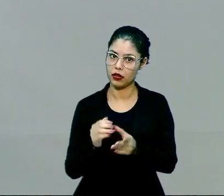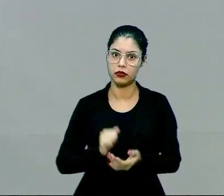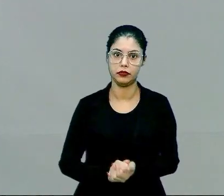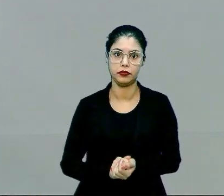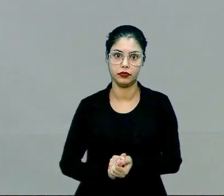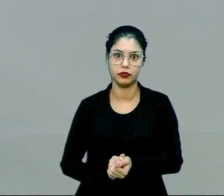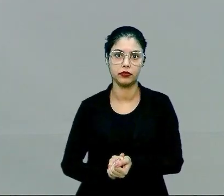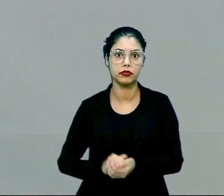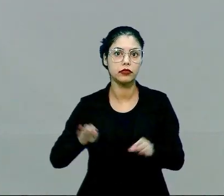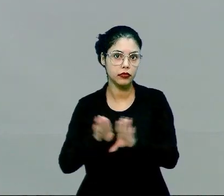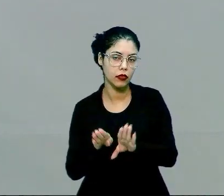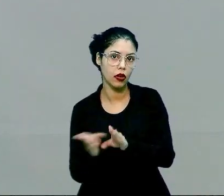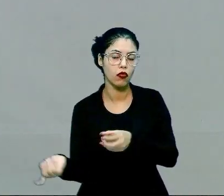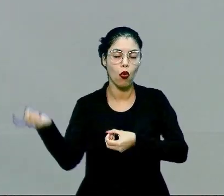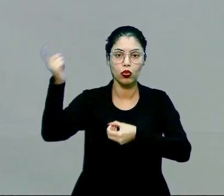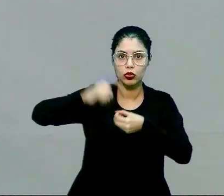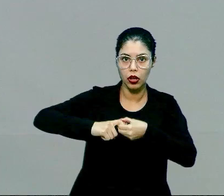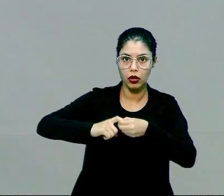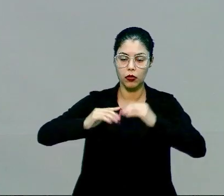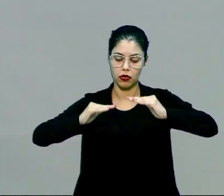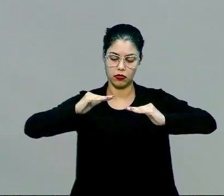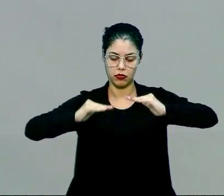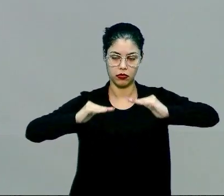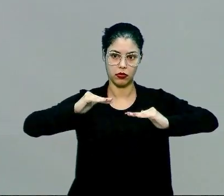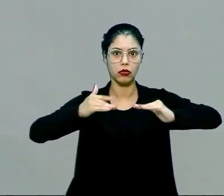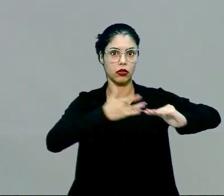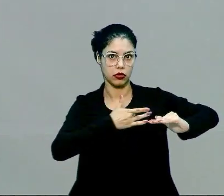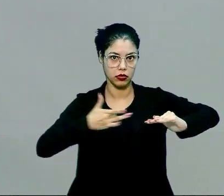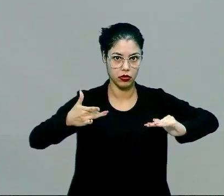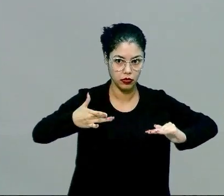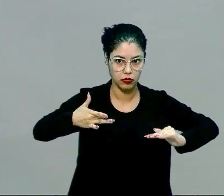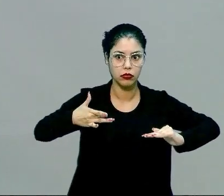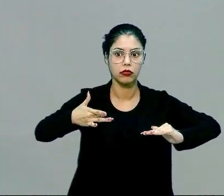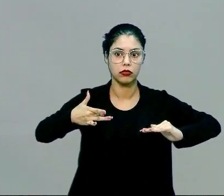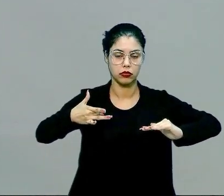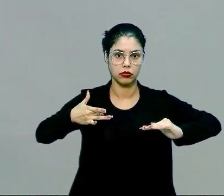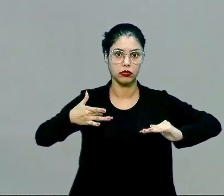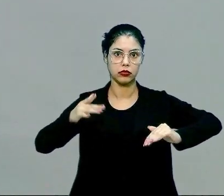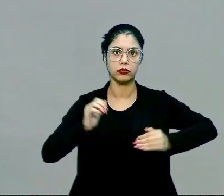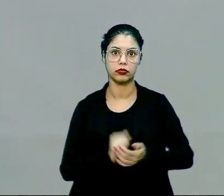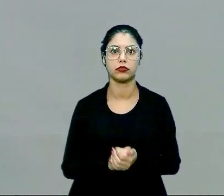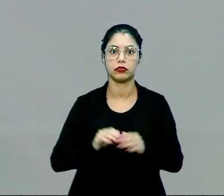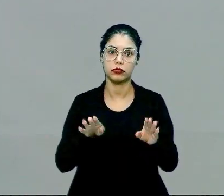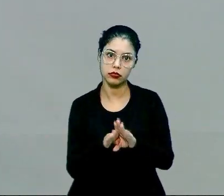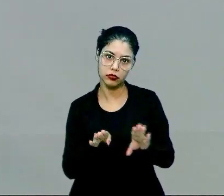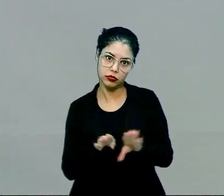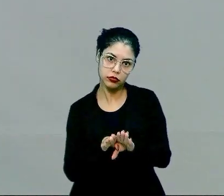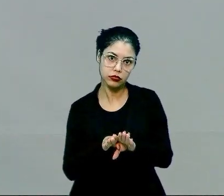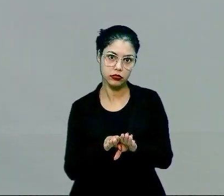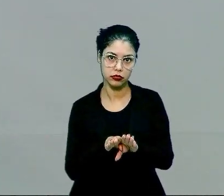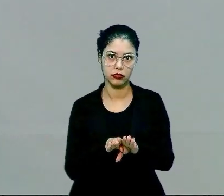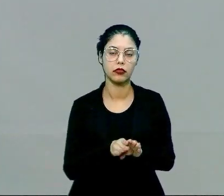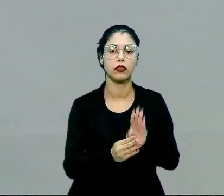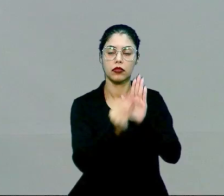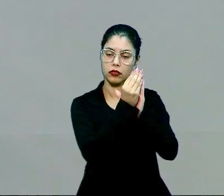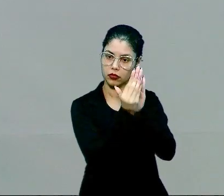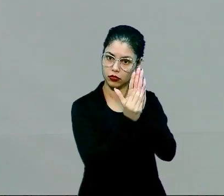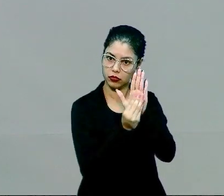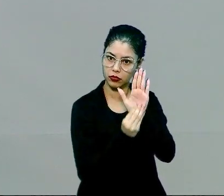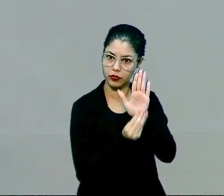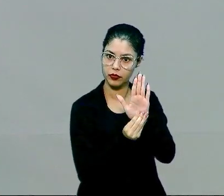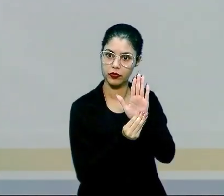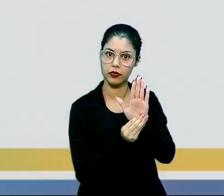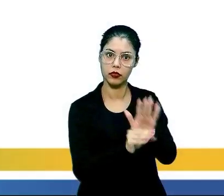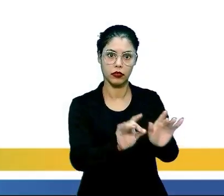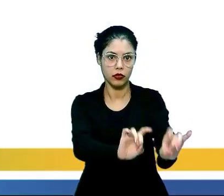atividade voltada, sim, para o equilíbrio da saúde, porém a gente também tem esse direcionamento da padronização com um viés um pouco